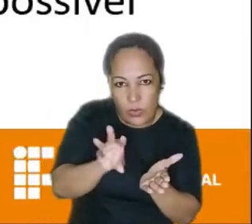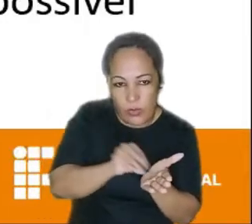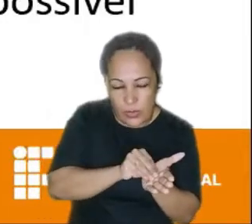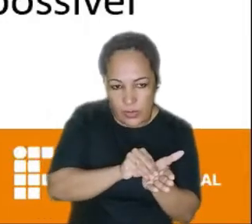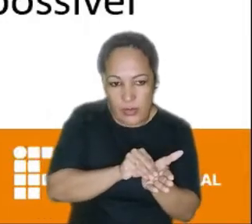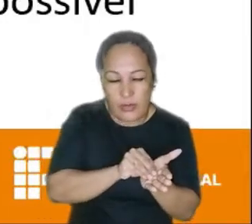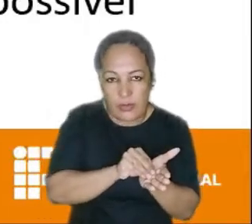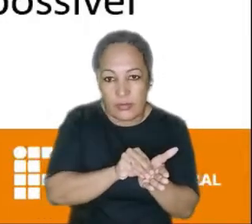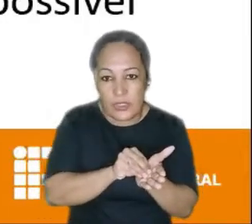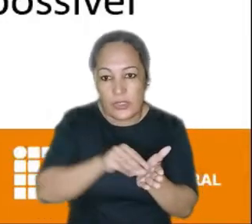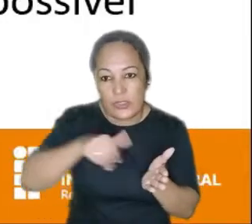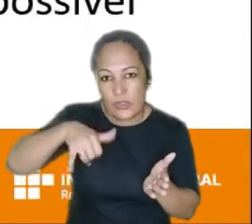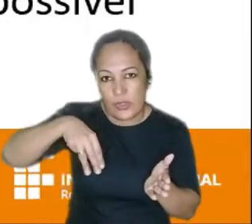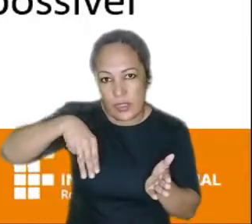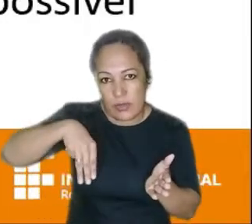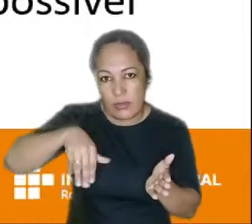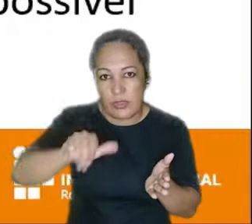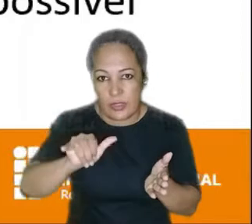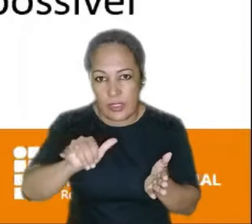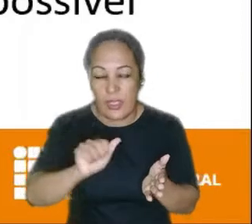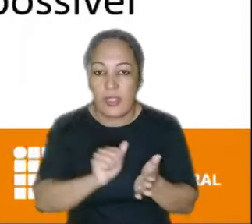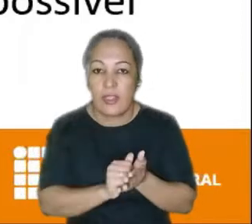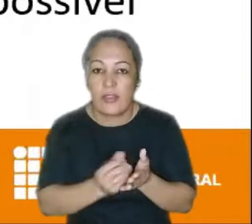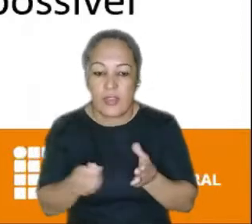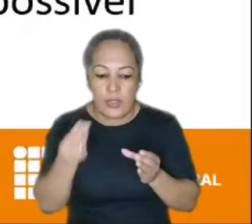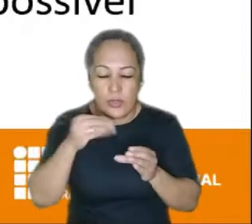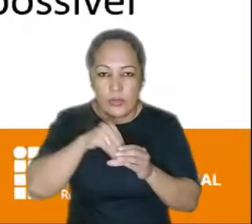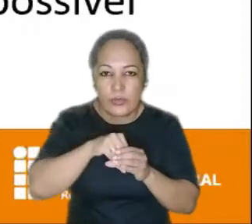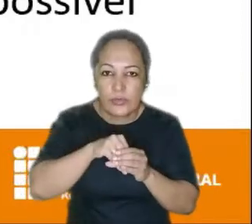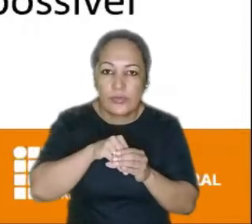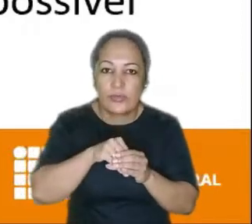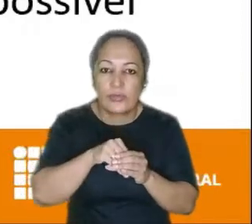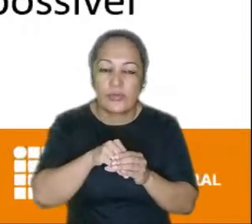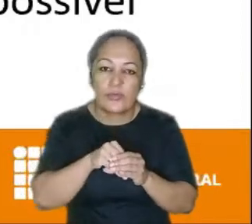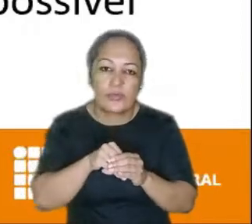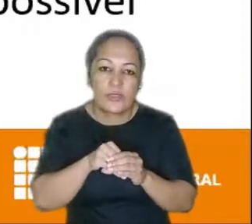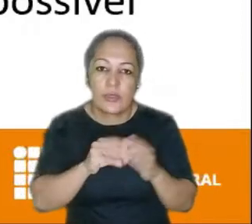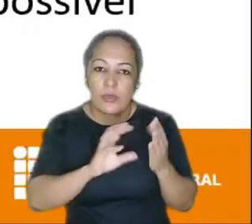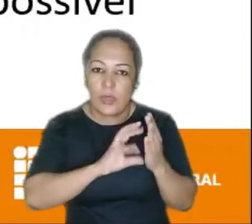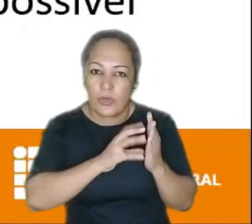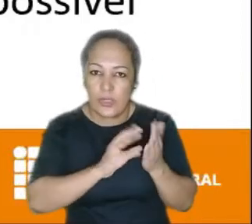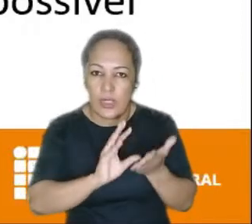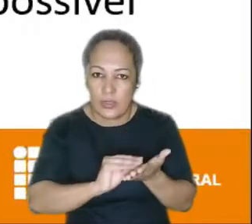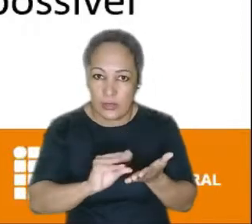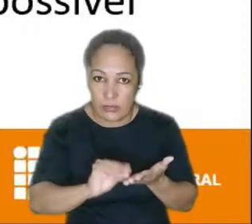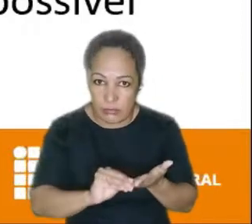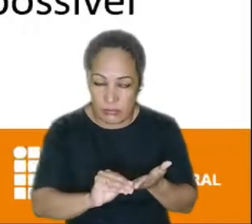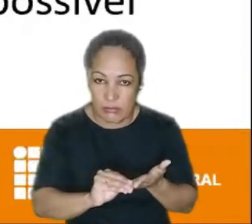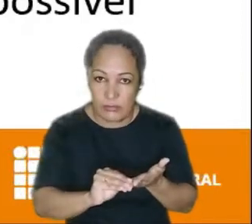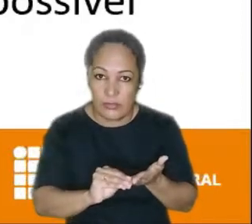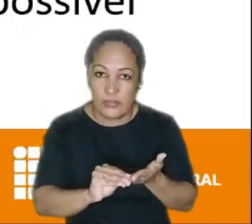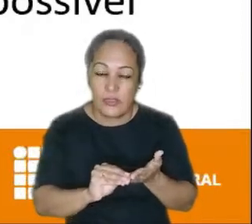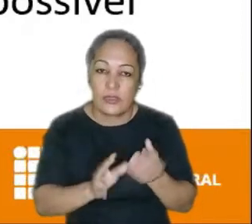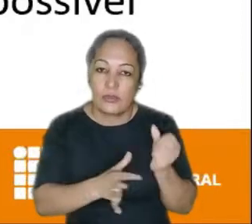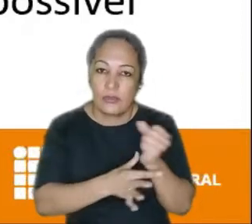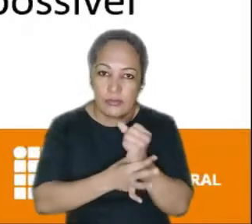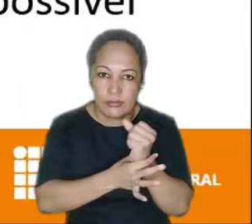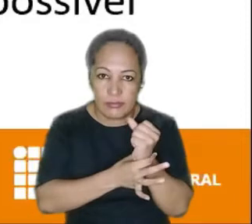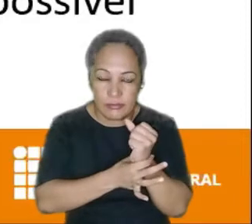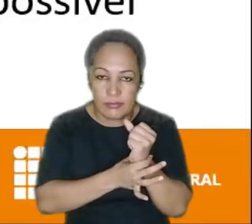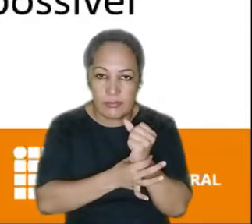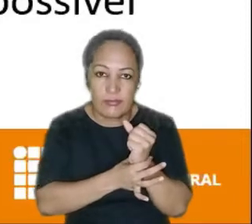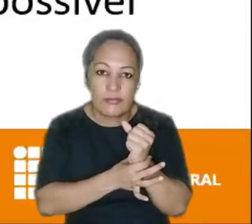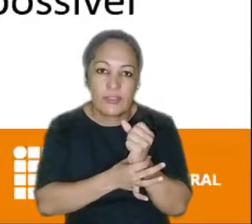SQL para incluir dados em uma tabela em uma entidade, é o comando insert, e ele vai fazer um insert, vai